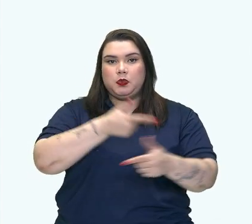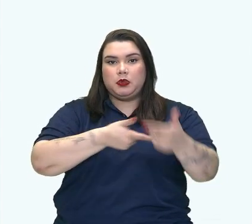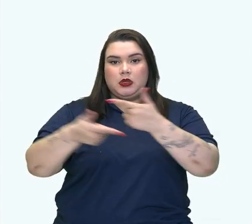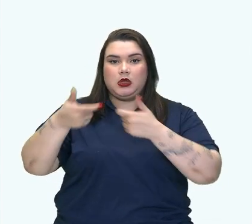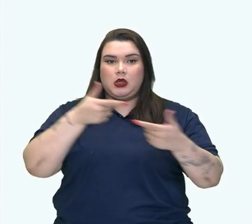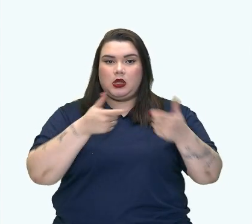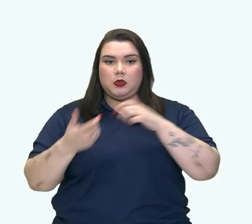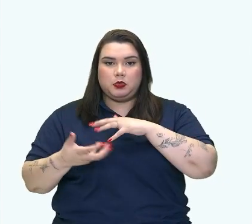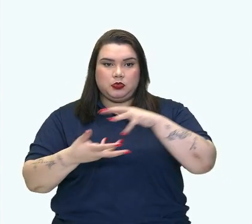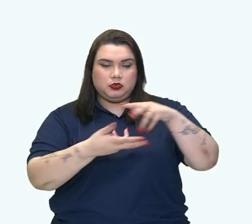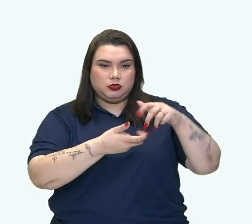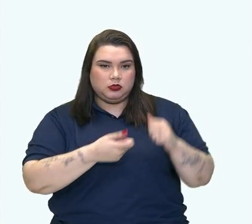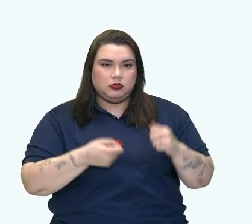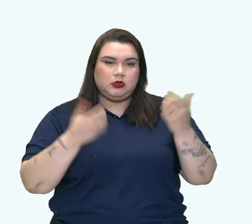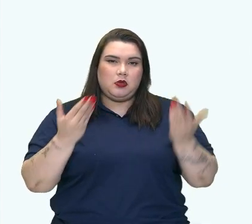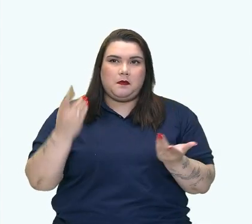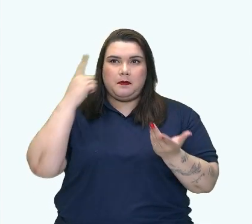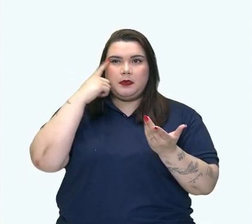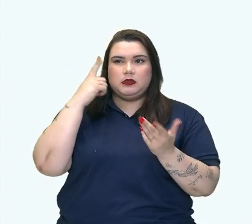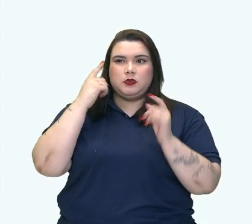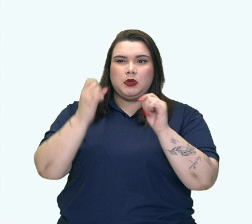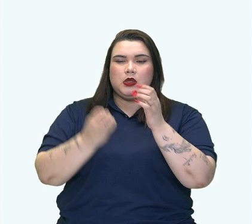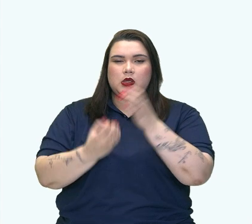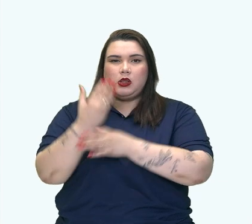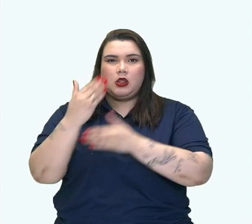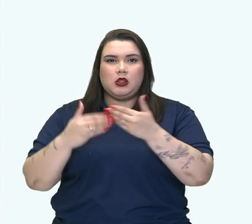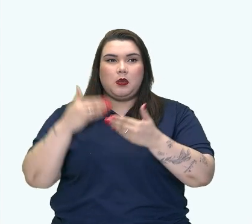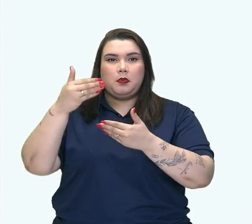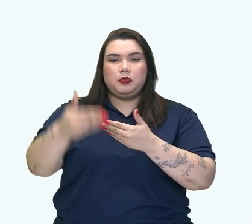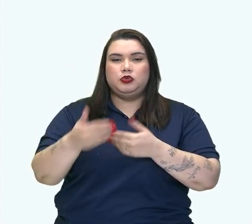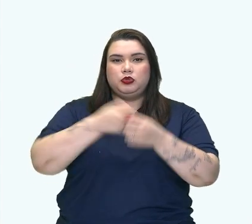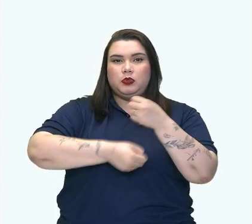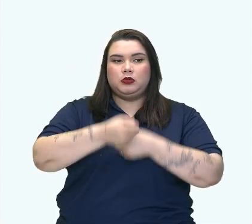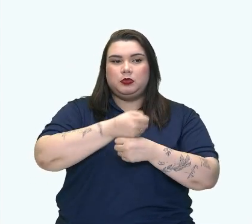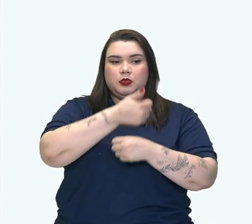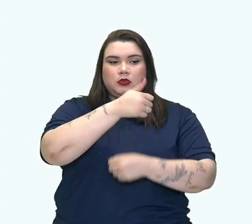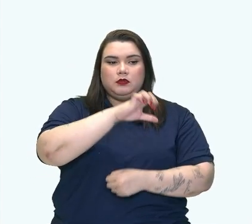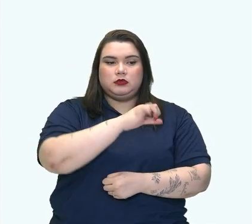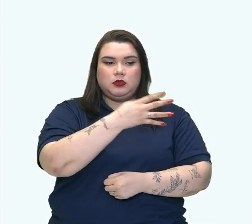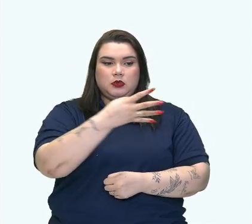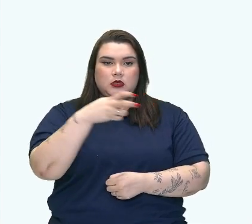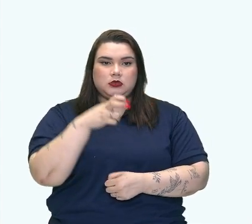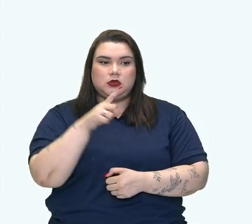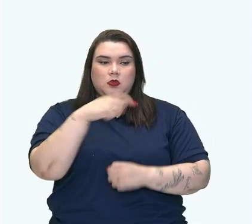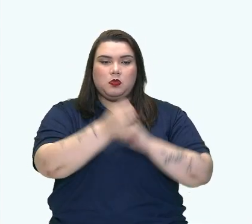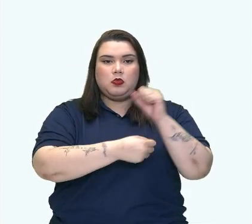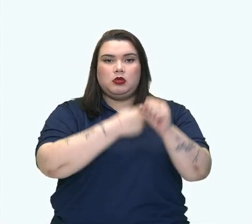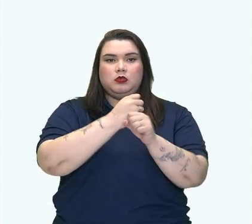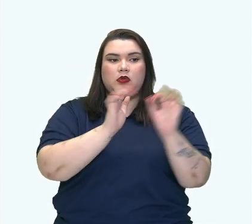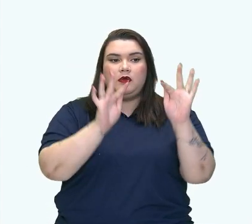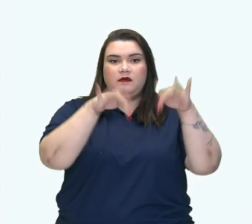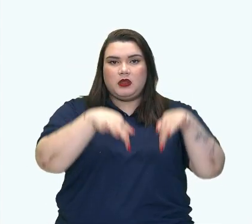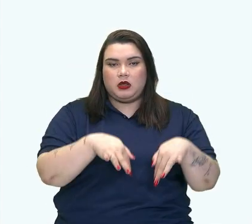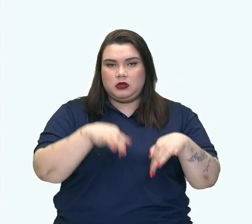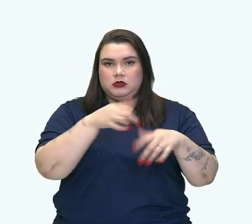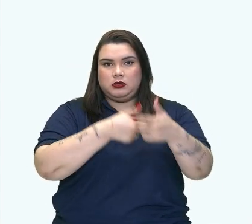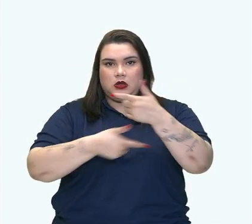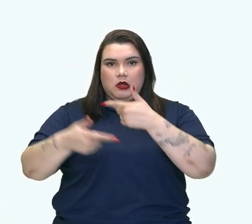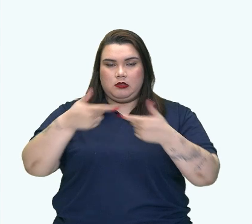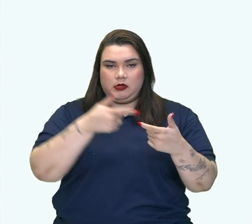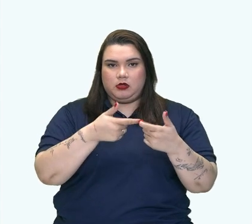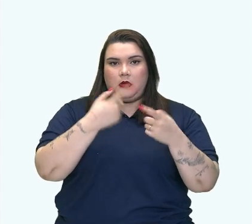em algo depois de 1945, que é o fim da Segunda Guerra Mundial, quando os soviéticos conseguem derrotar os